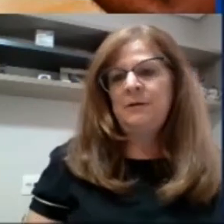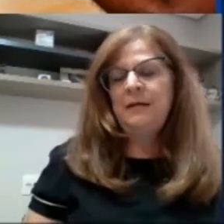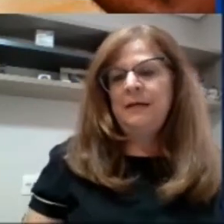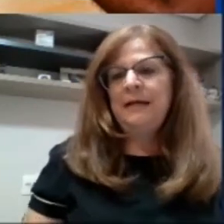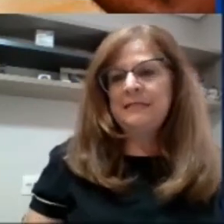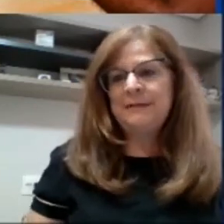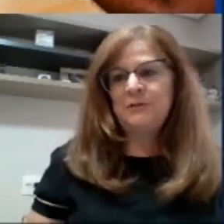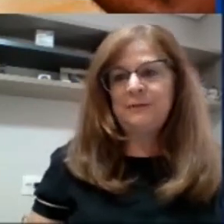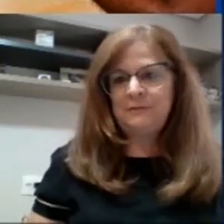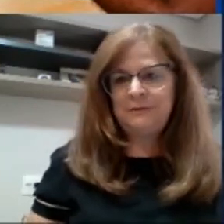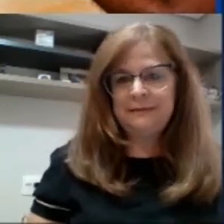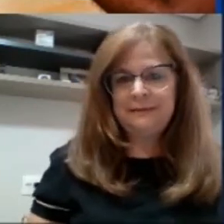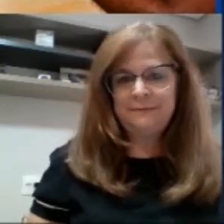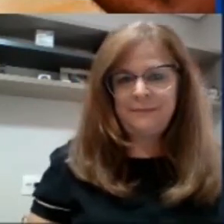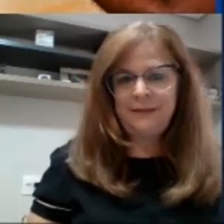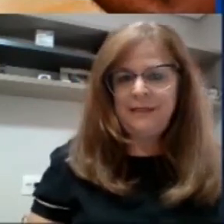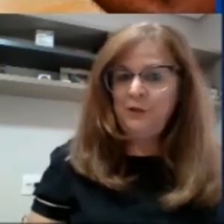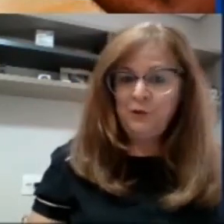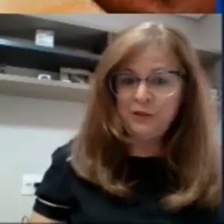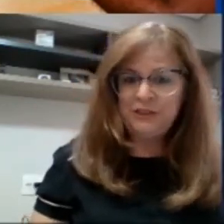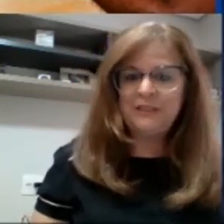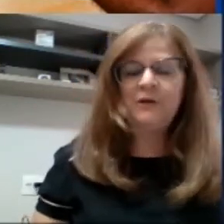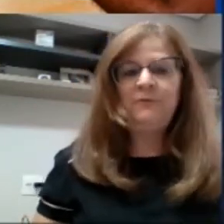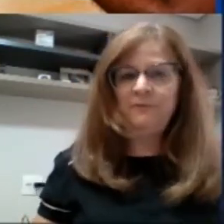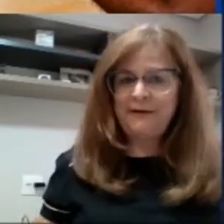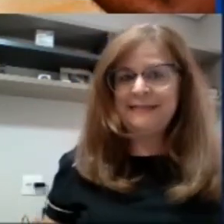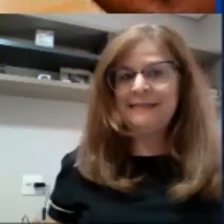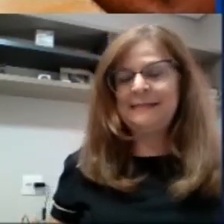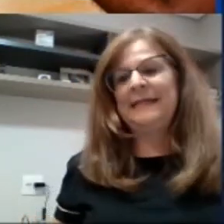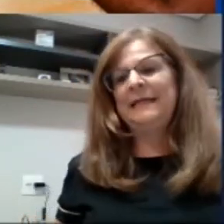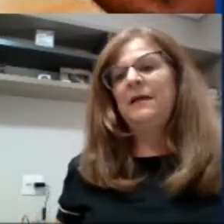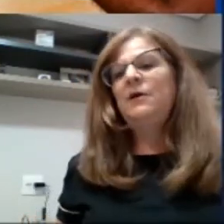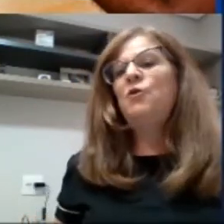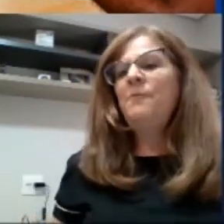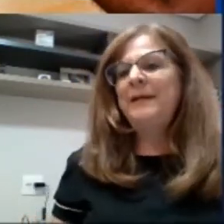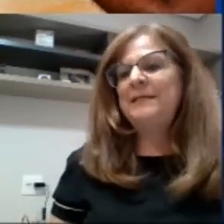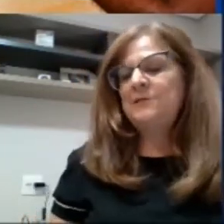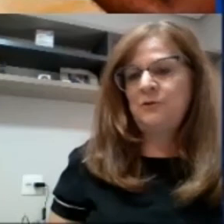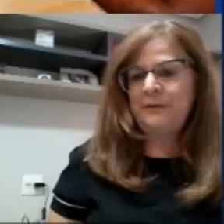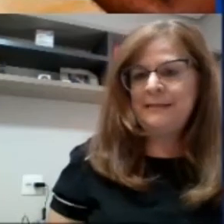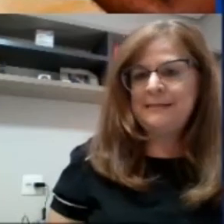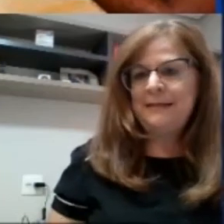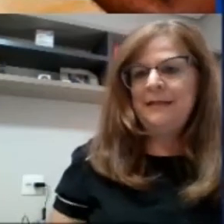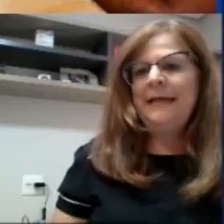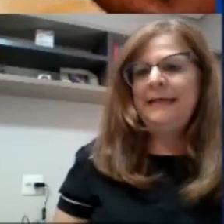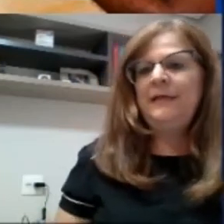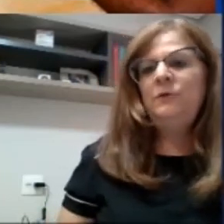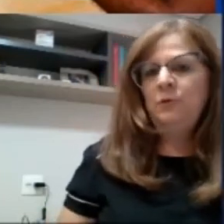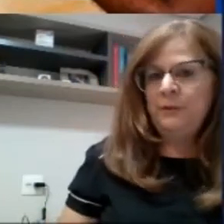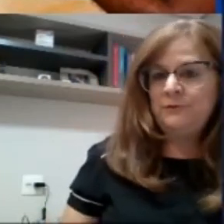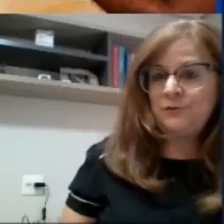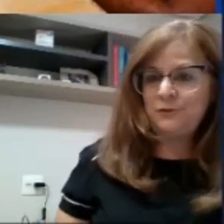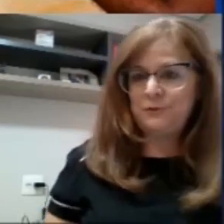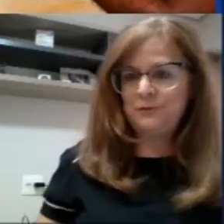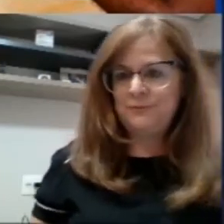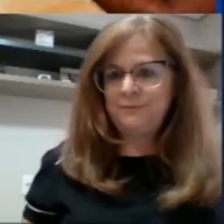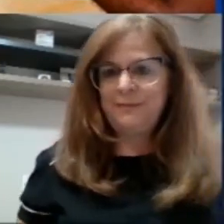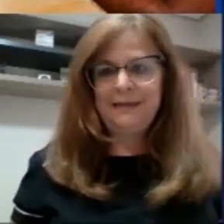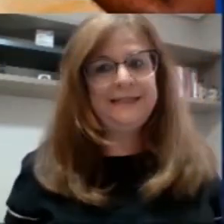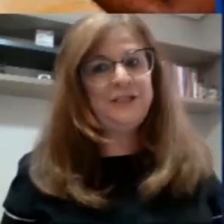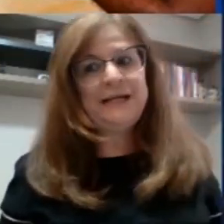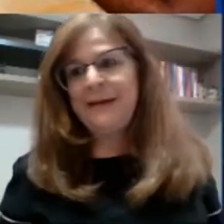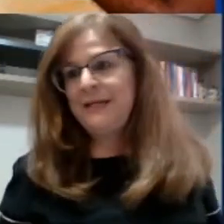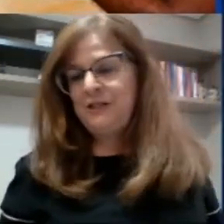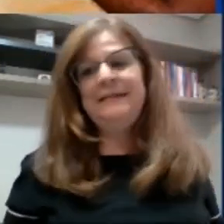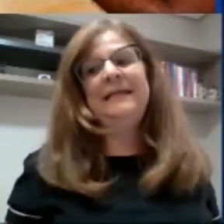acesso às pessoas surdas. E hoje já fazem competições em que incluem os surdos,